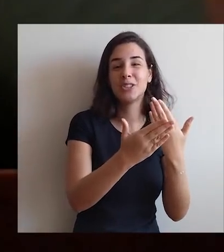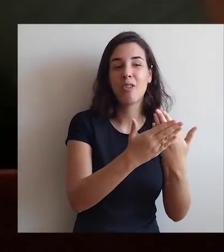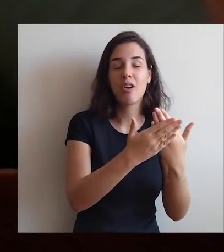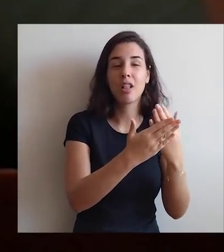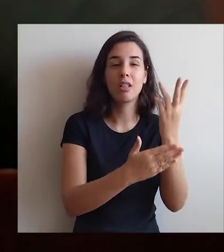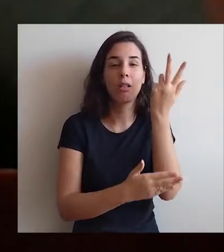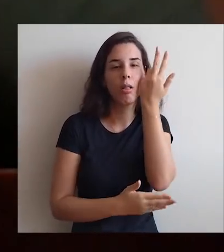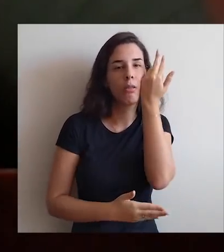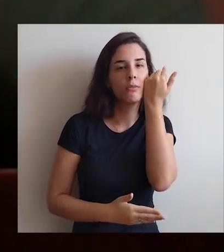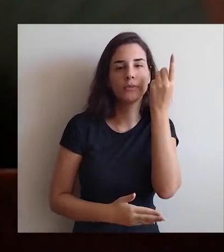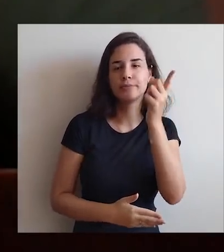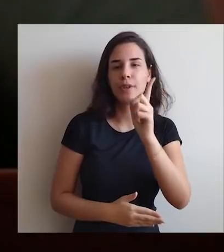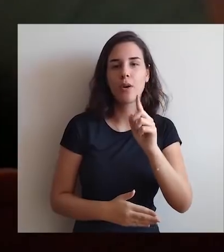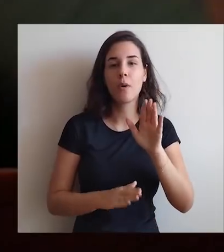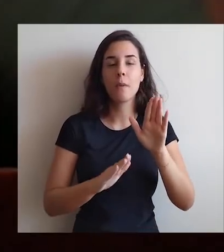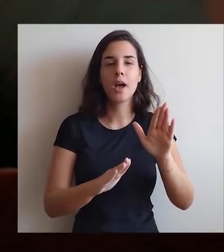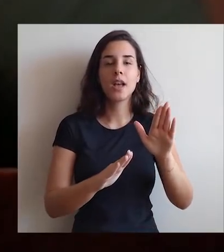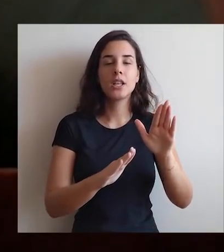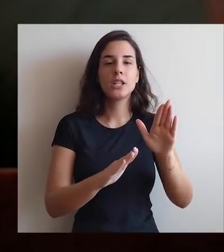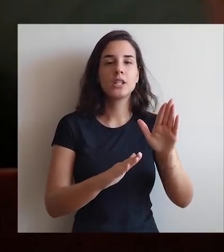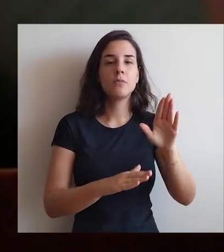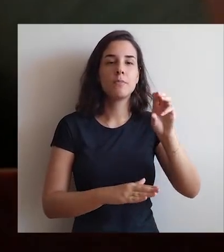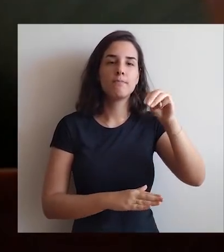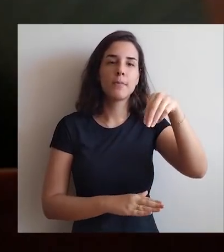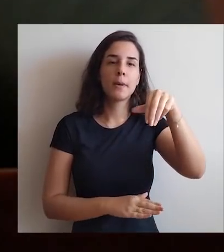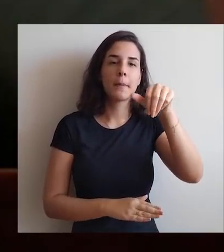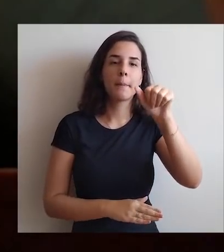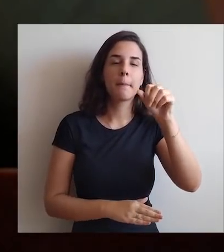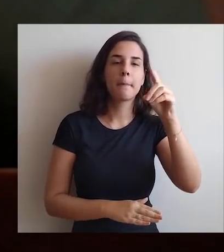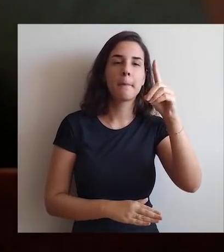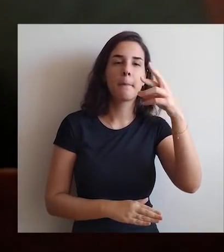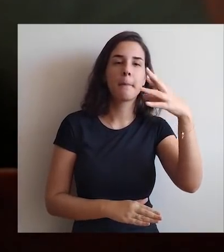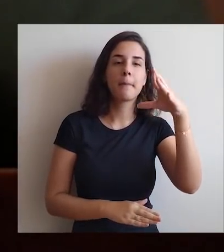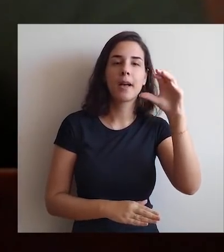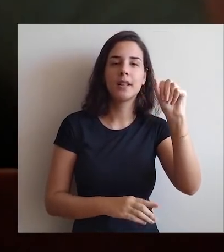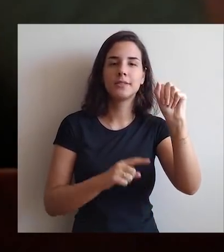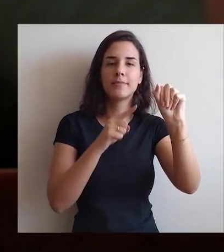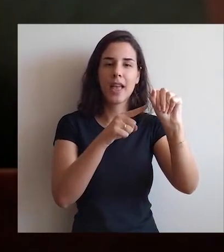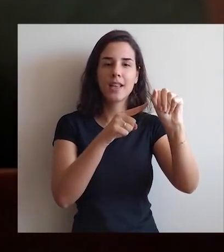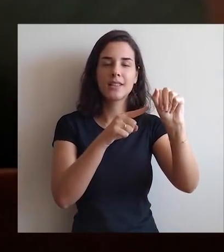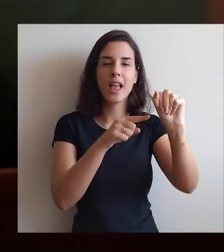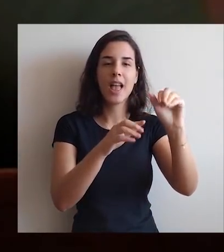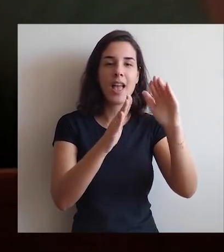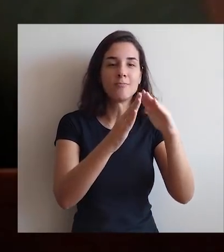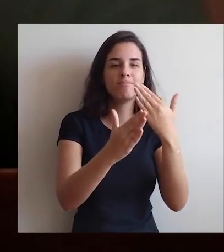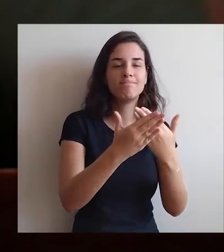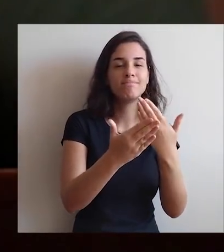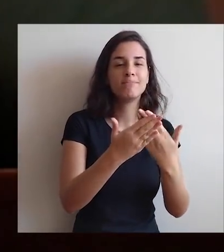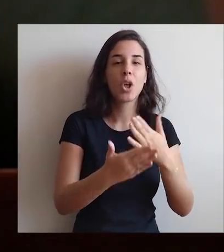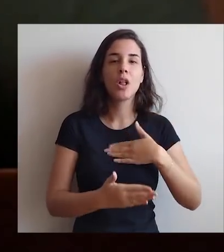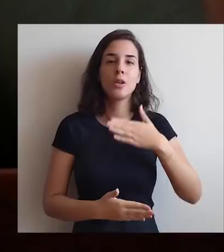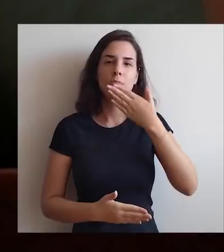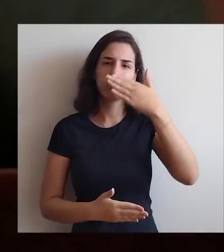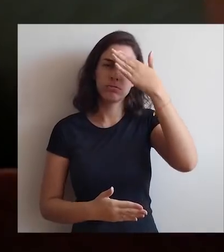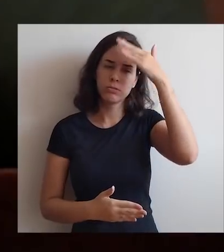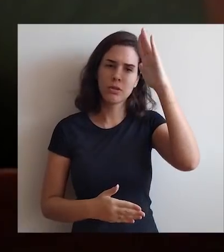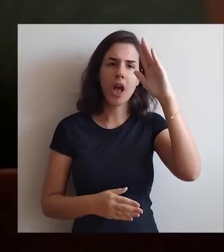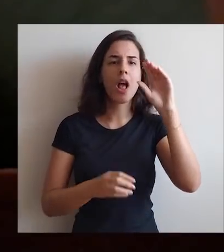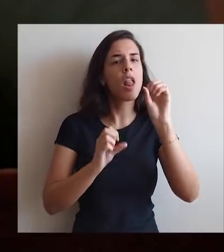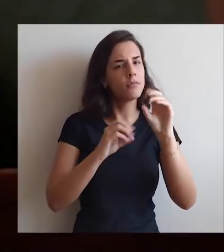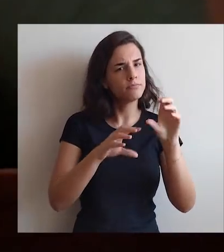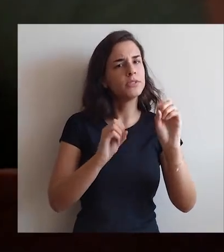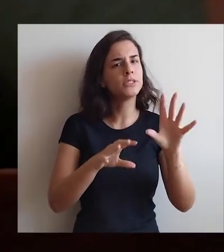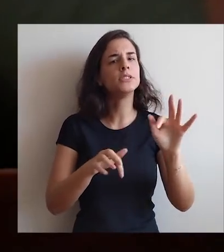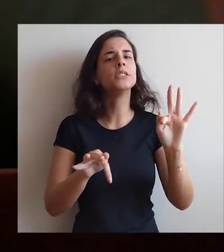naquela região, descobri que não era uma escola comum, era uma madraça. Talvez você não esteja familiarizado com o termo, mas a madraça é uma